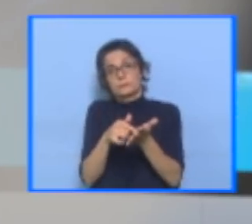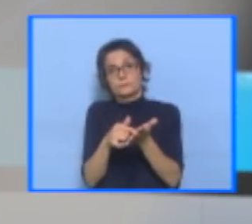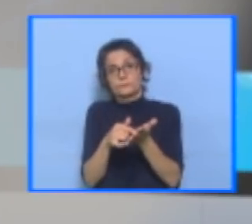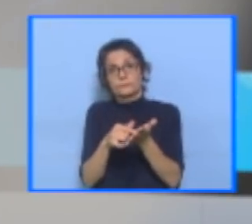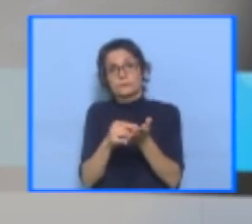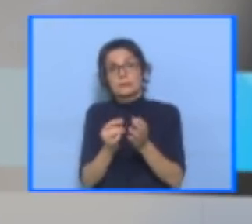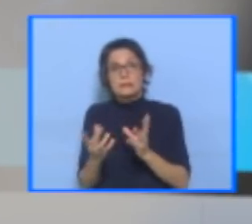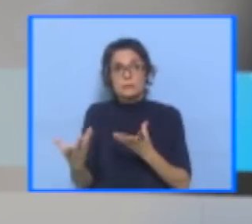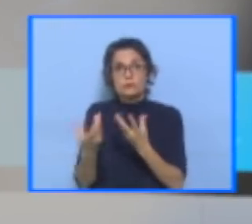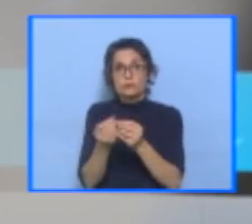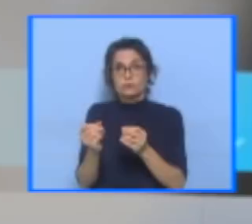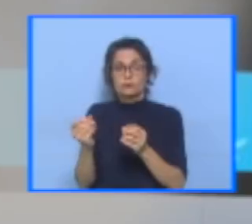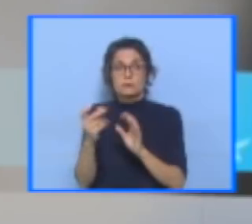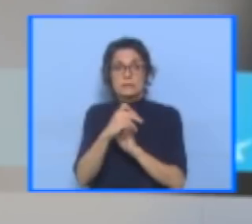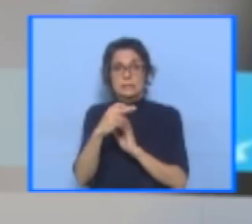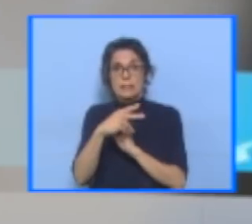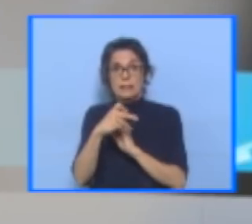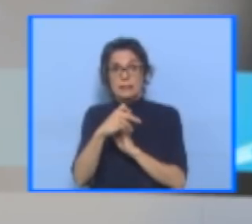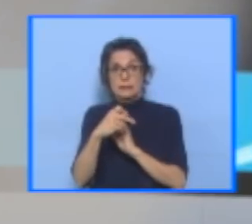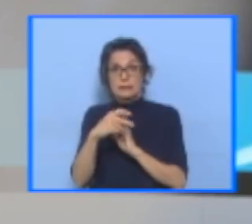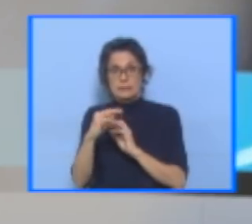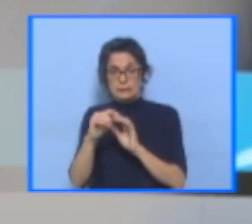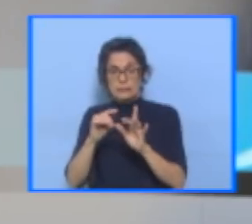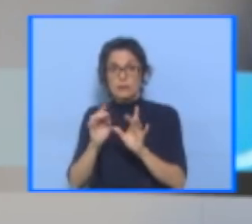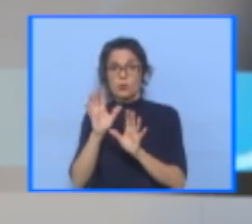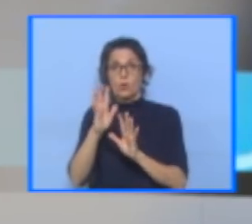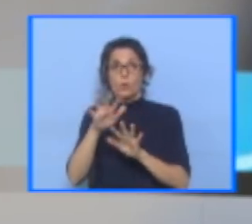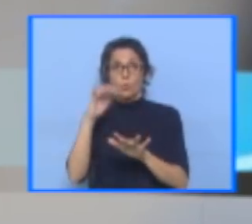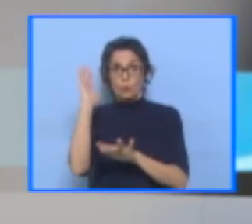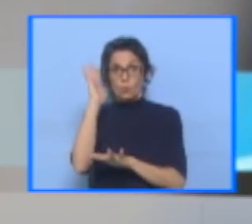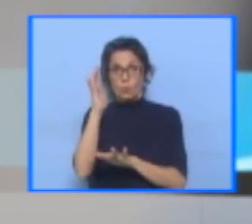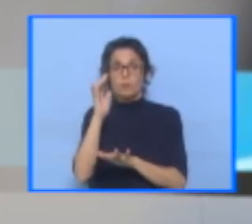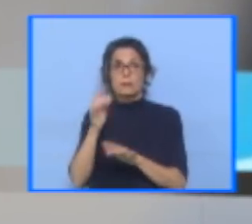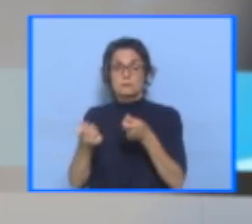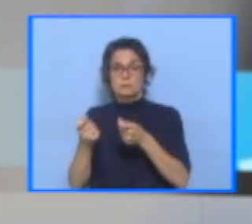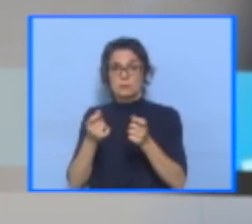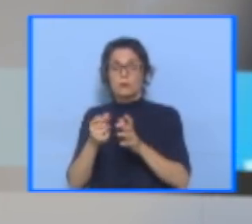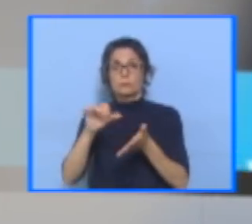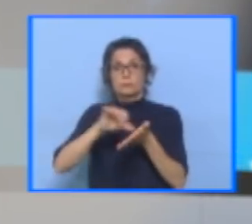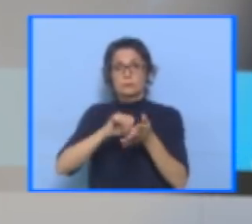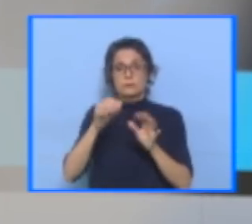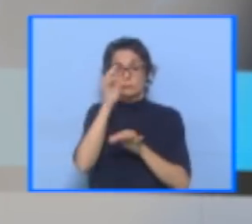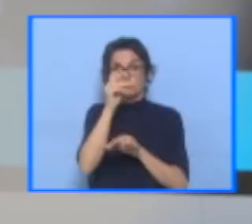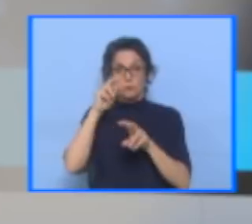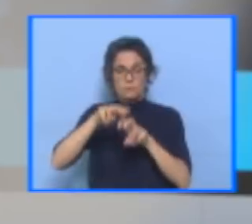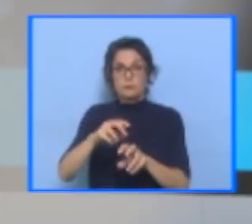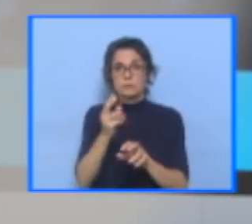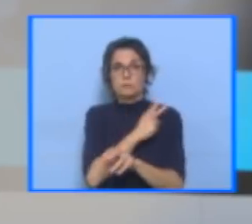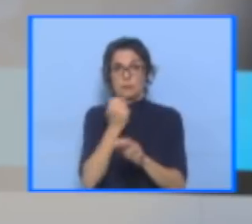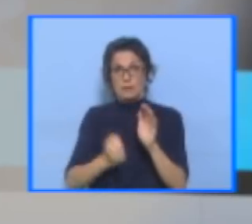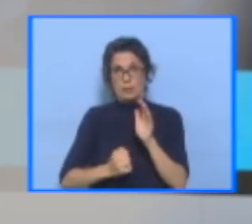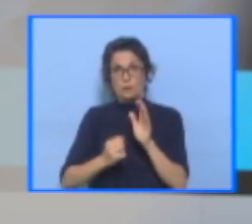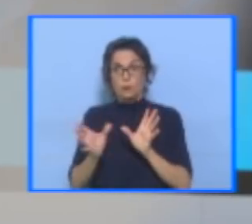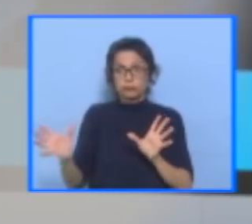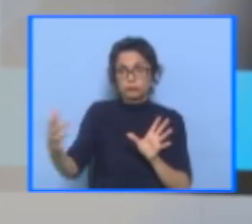as atas de congresso organizado por 4 centros de investigação da Universidade Católica, que juntaram qualquer coisa